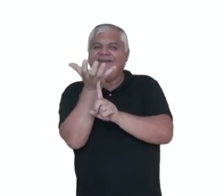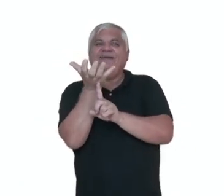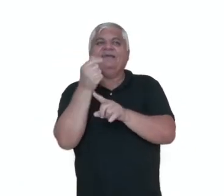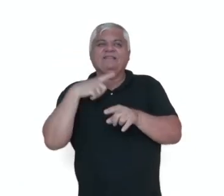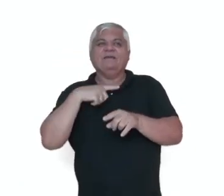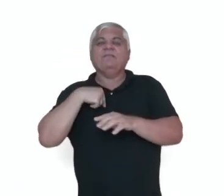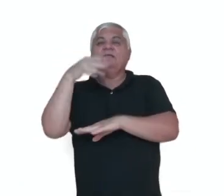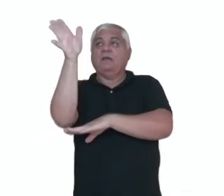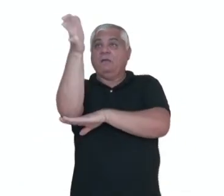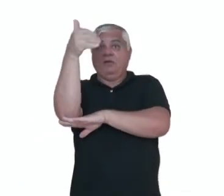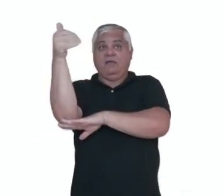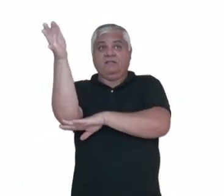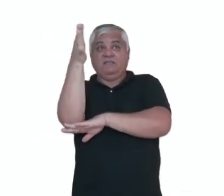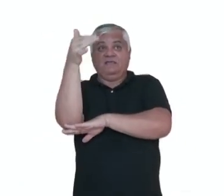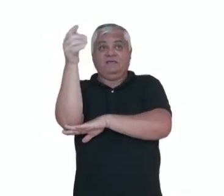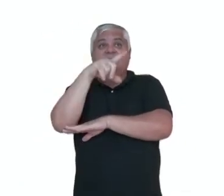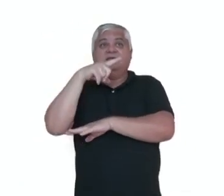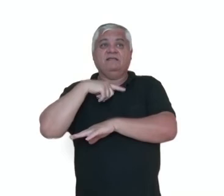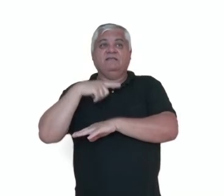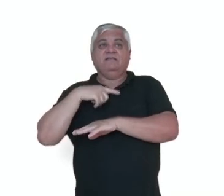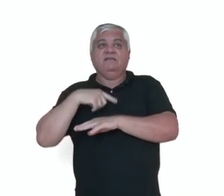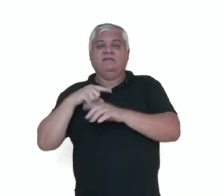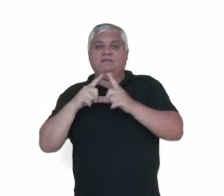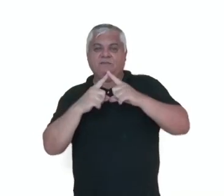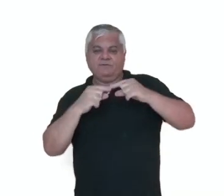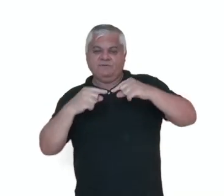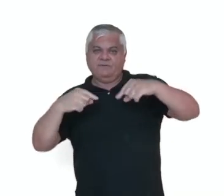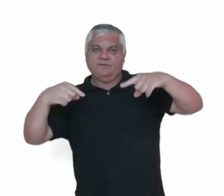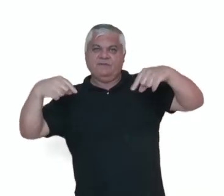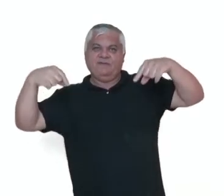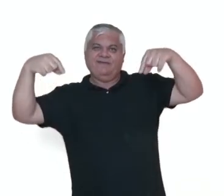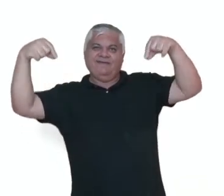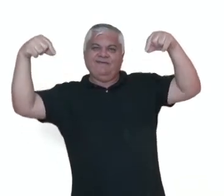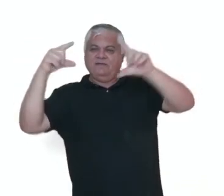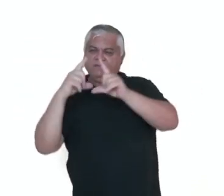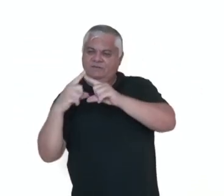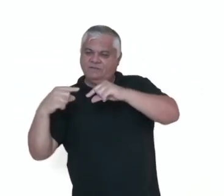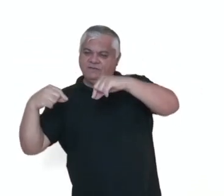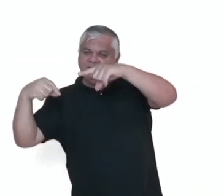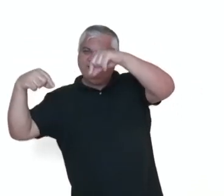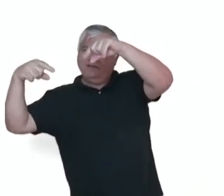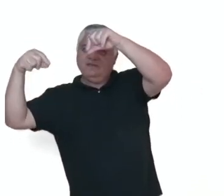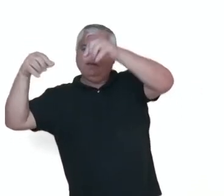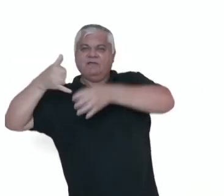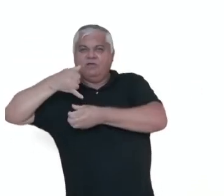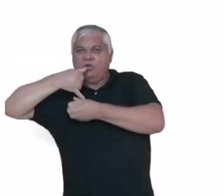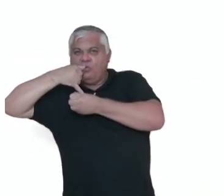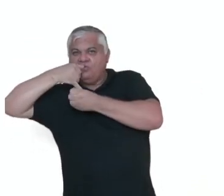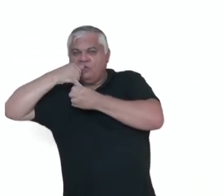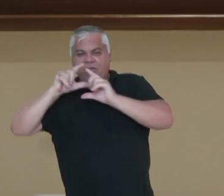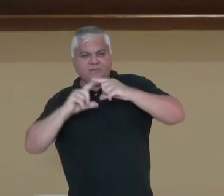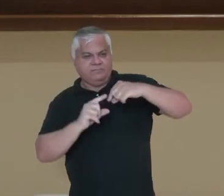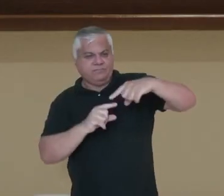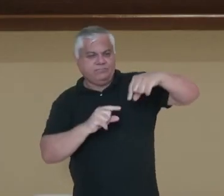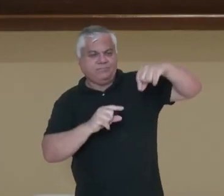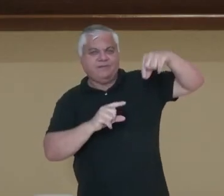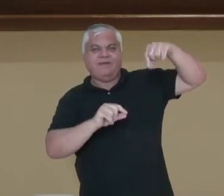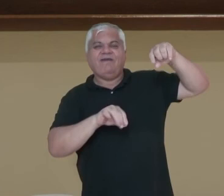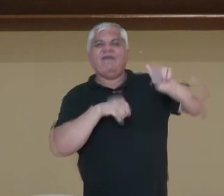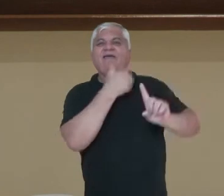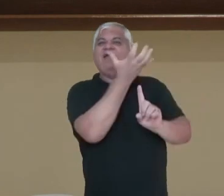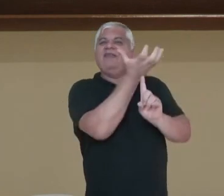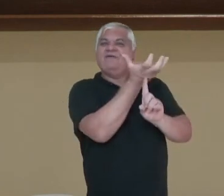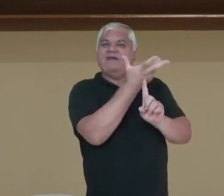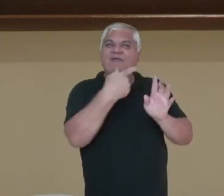bandeira paranaense, ao lado esquerdo ali, da esfera, tem um ramo de erva mate, no lado direito um ramo de araucária, que são